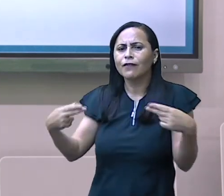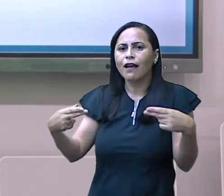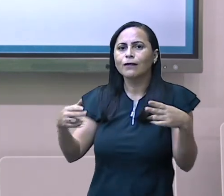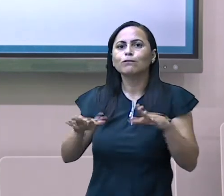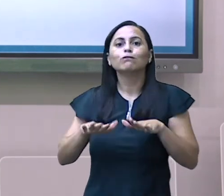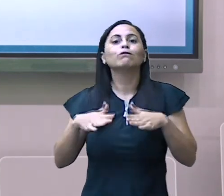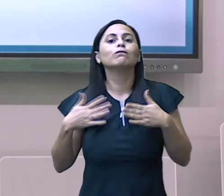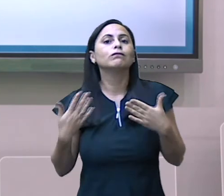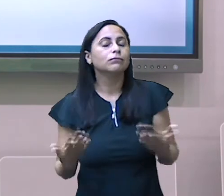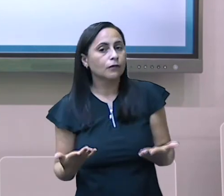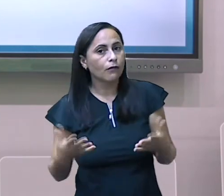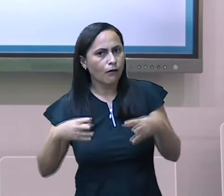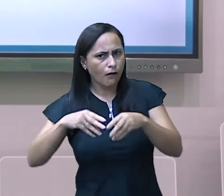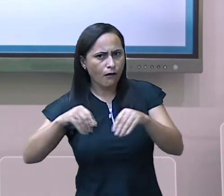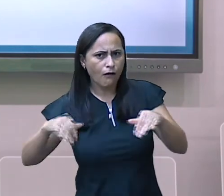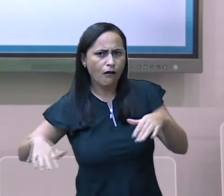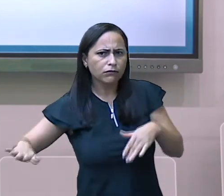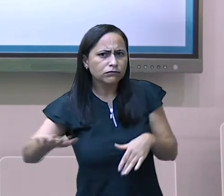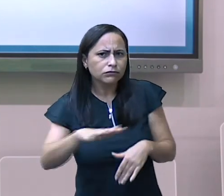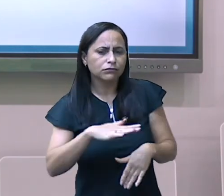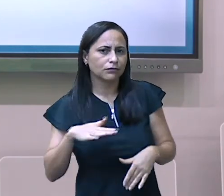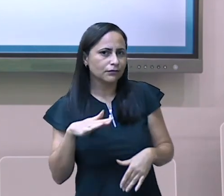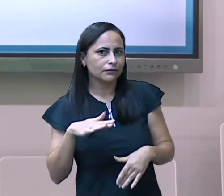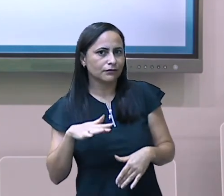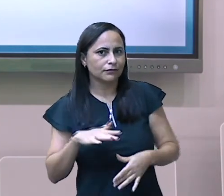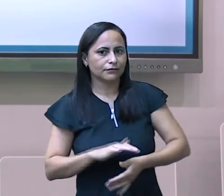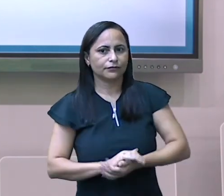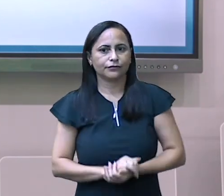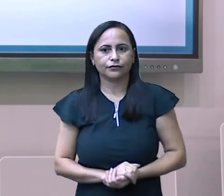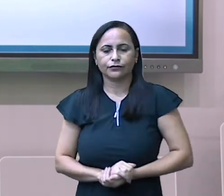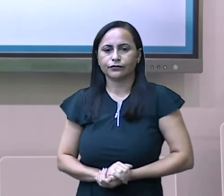que nós encontramos grandes quantidades de pedras?